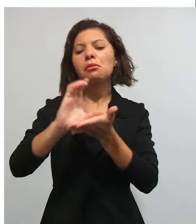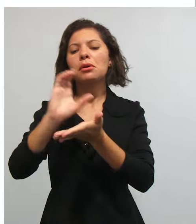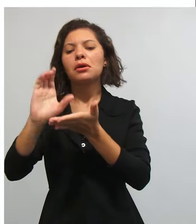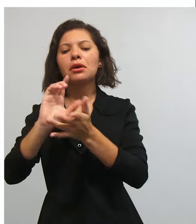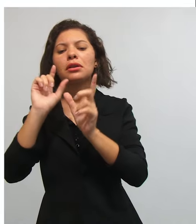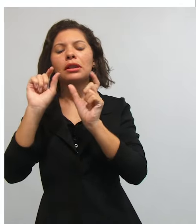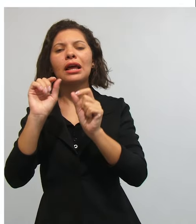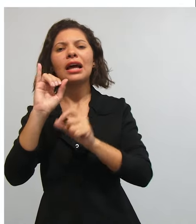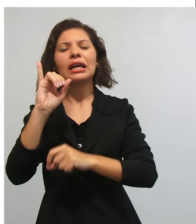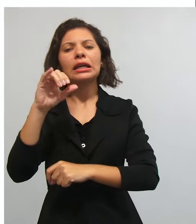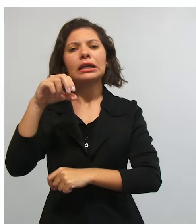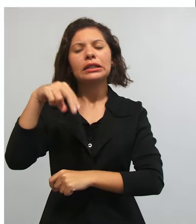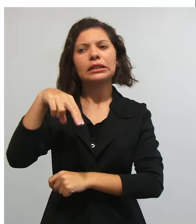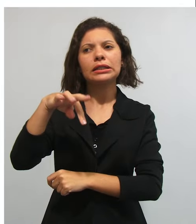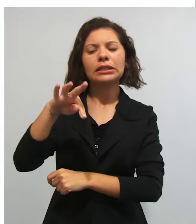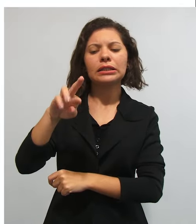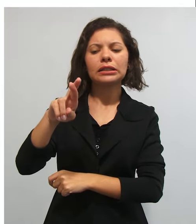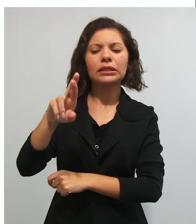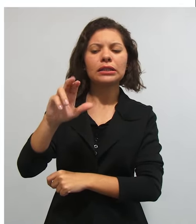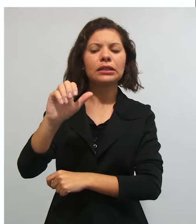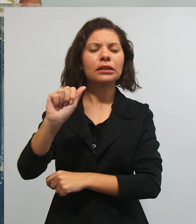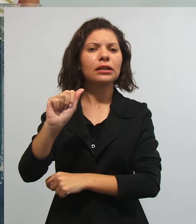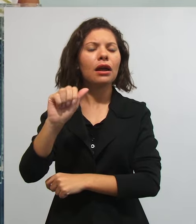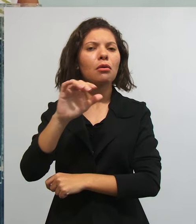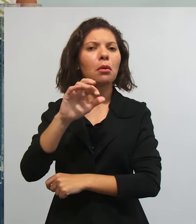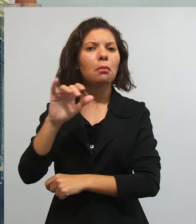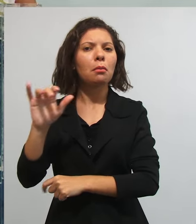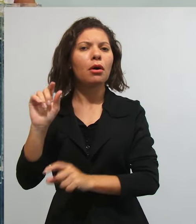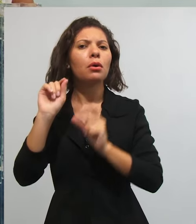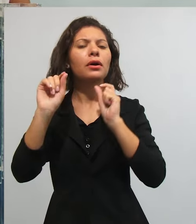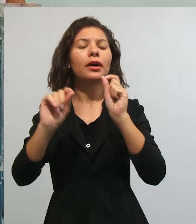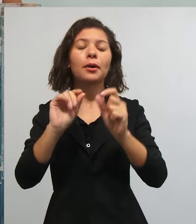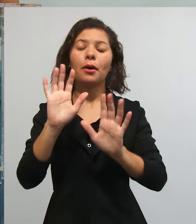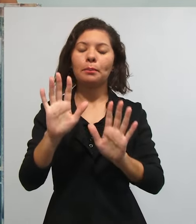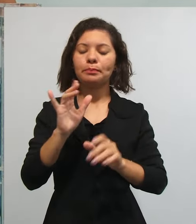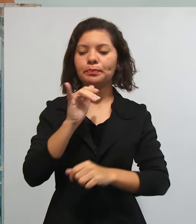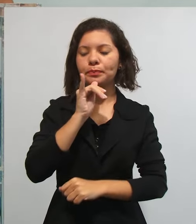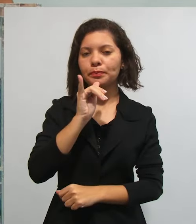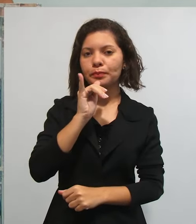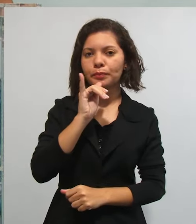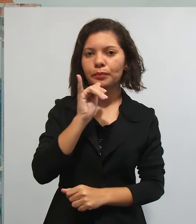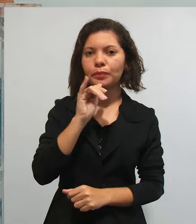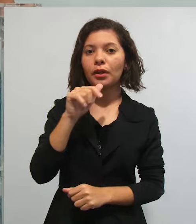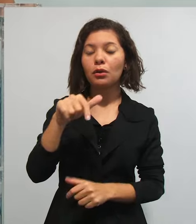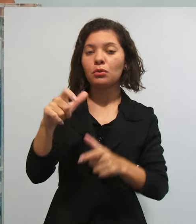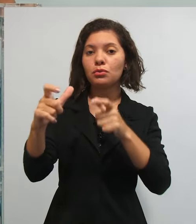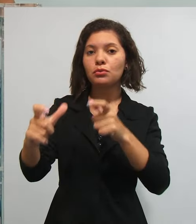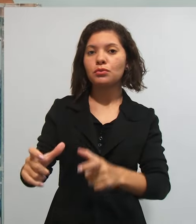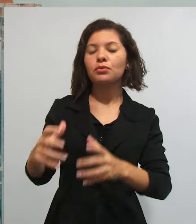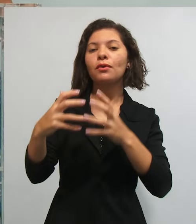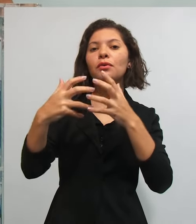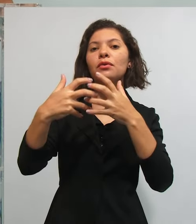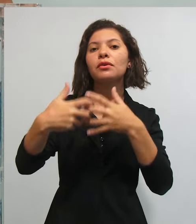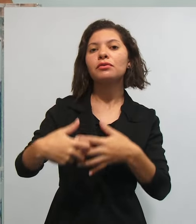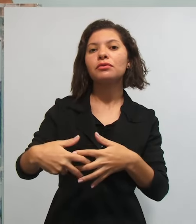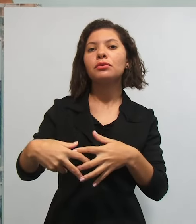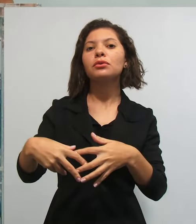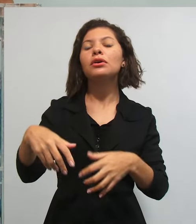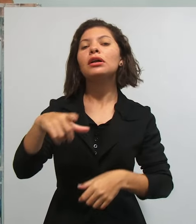correntes intra-orçamentárias, professora? Exemplifica para a gente. Então, o IFRO, ele faz